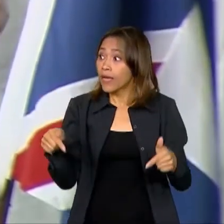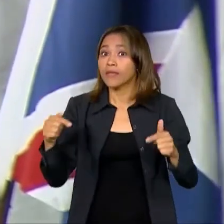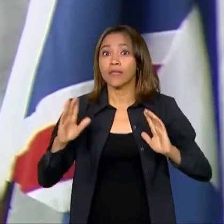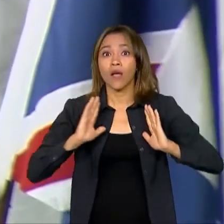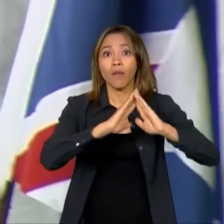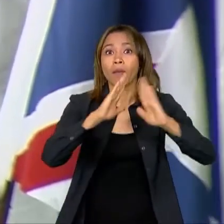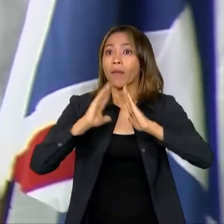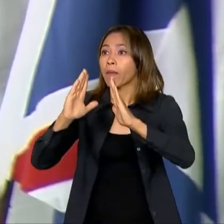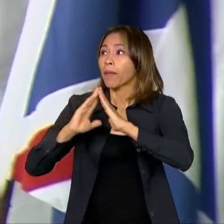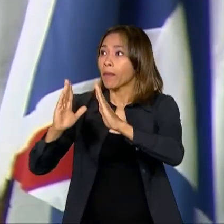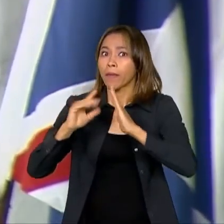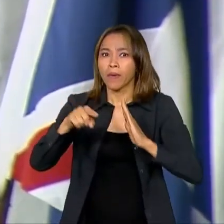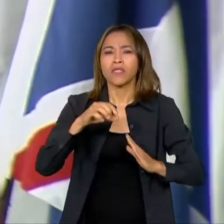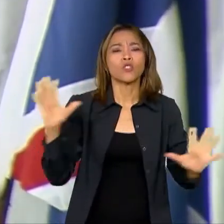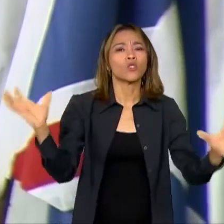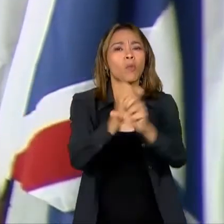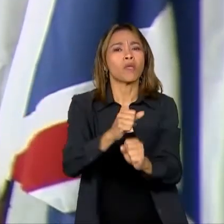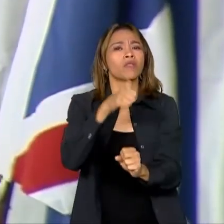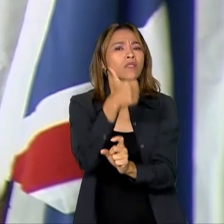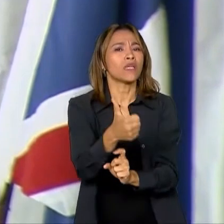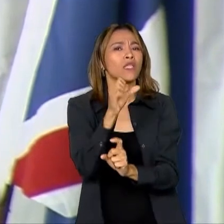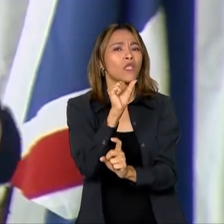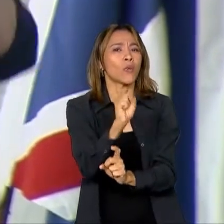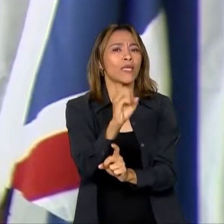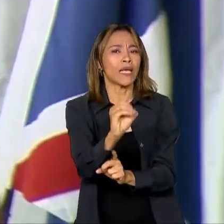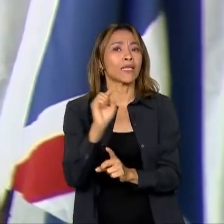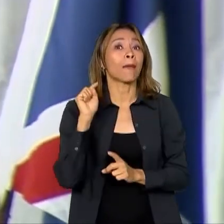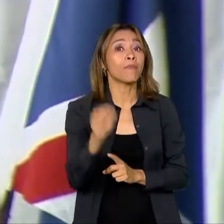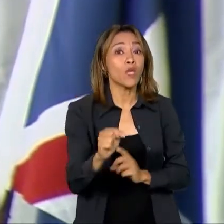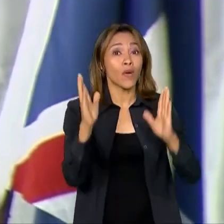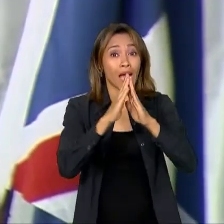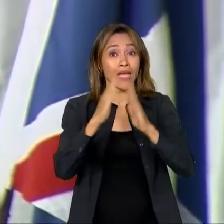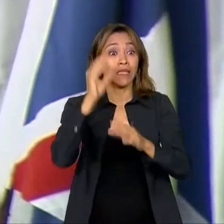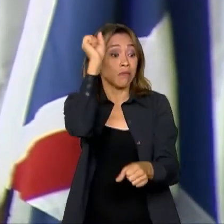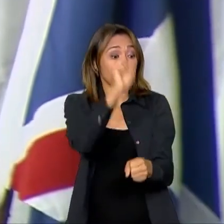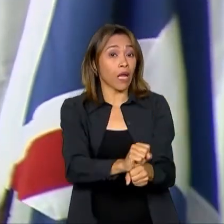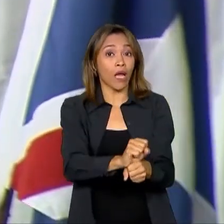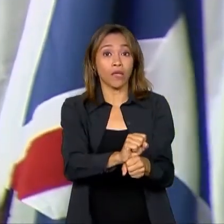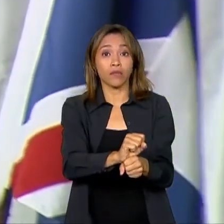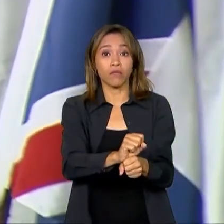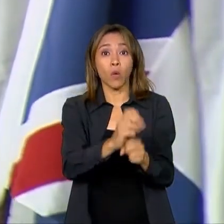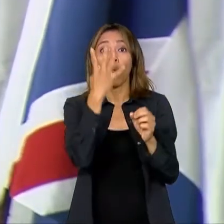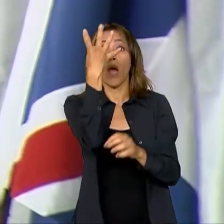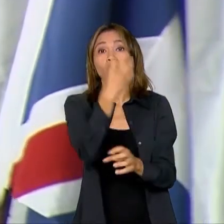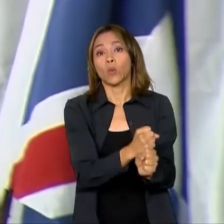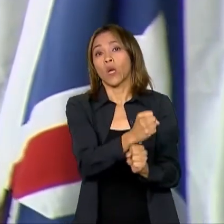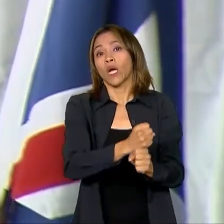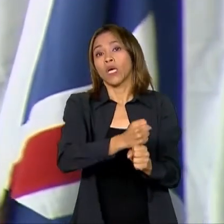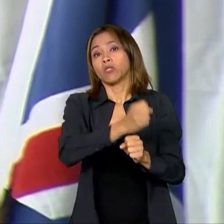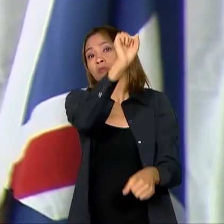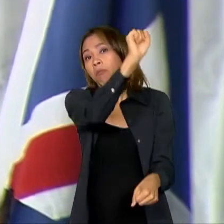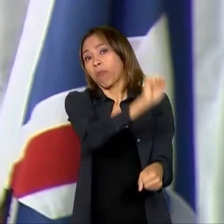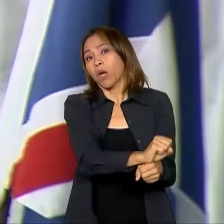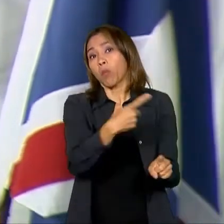habitacional, como muitos, são 180 mil casas paradas, ficaram 4 anos inacabadas, porque o